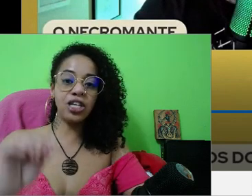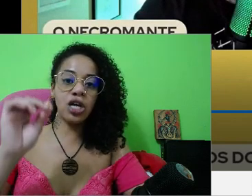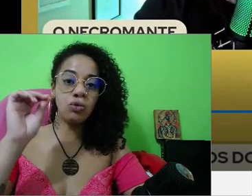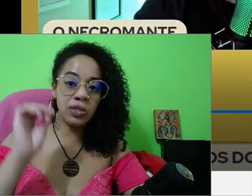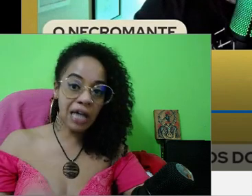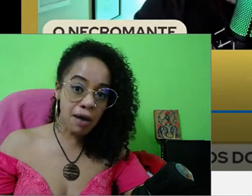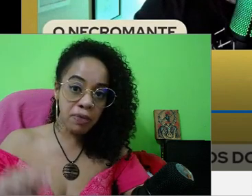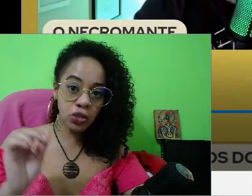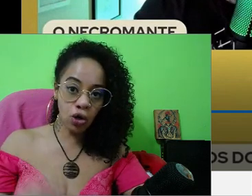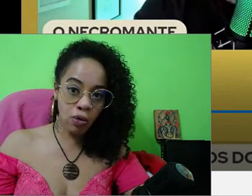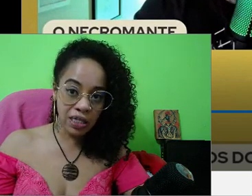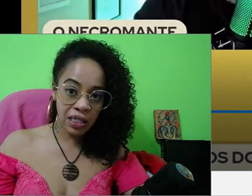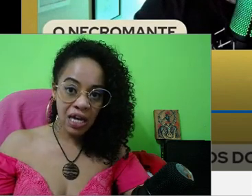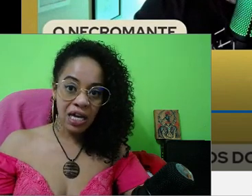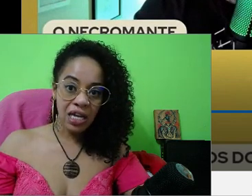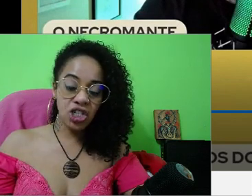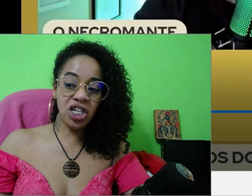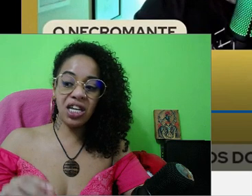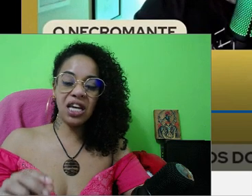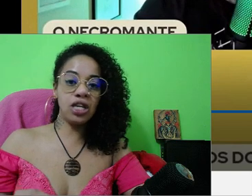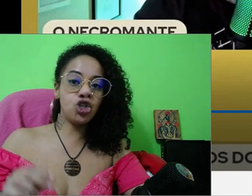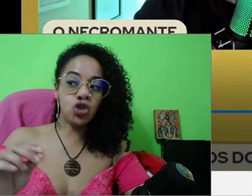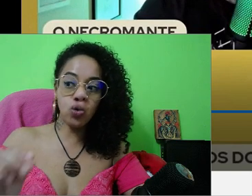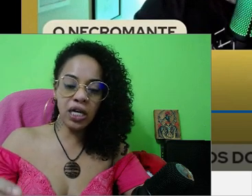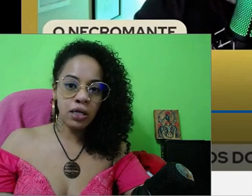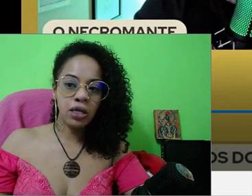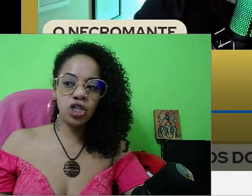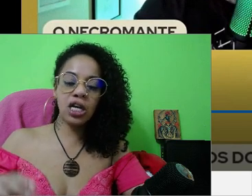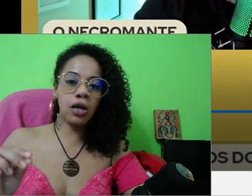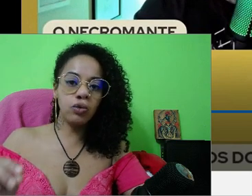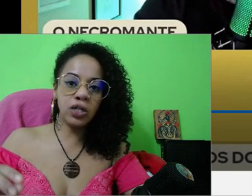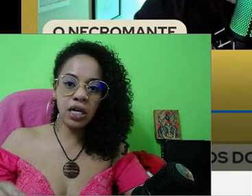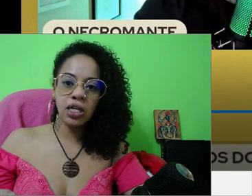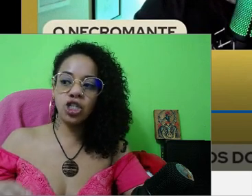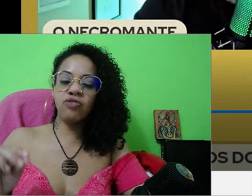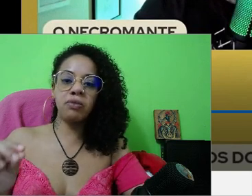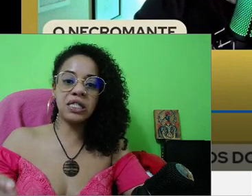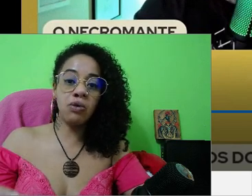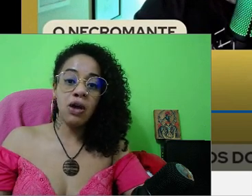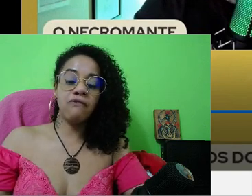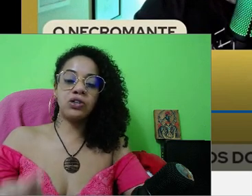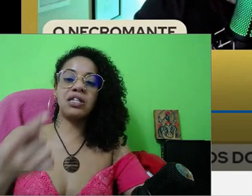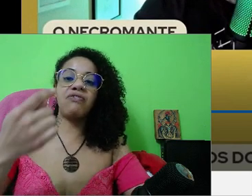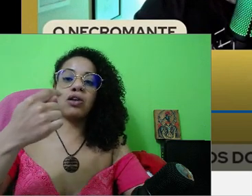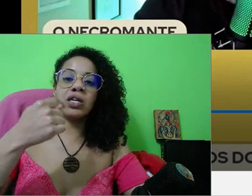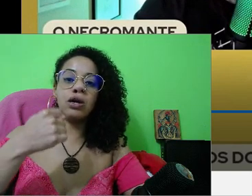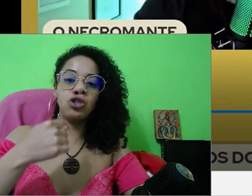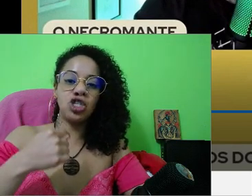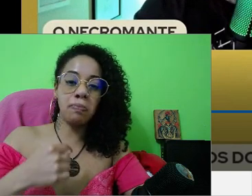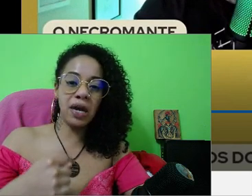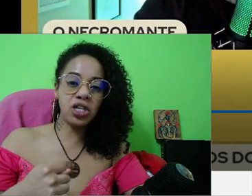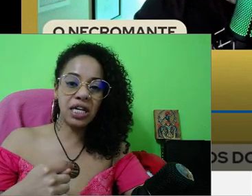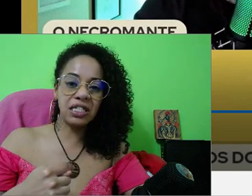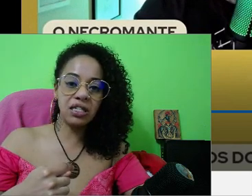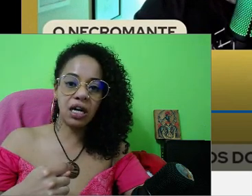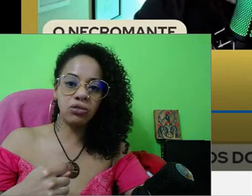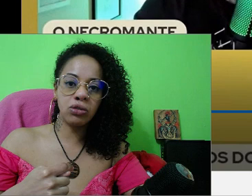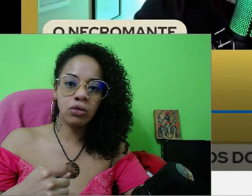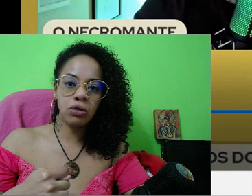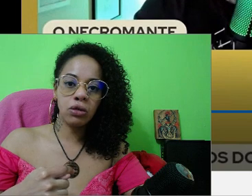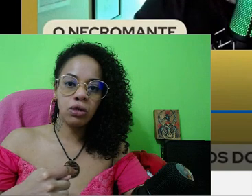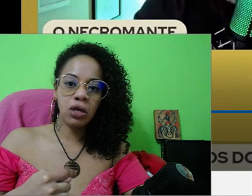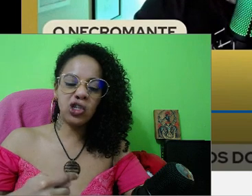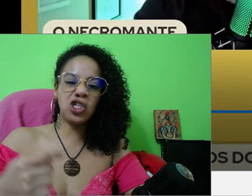além de acusar pessoas de injúria de calúnia de difamação você falou que eu te chamei de